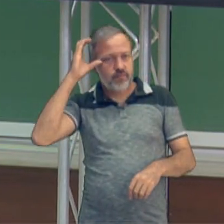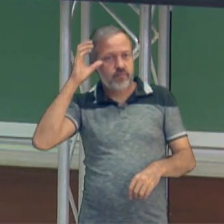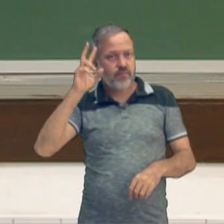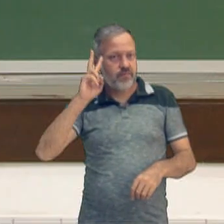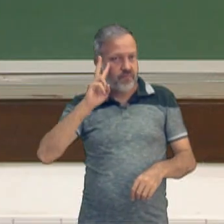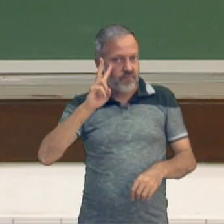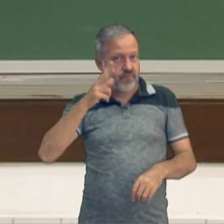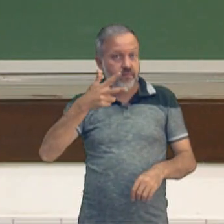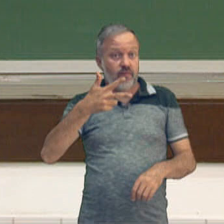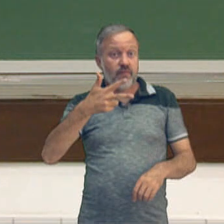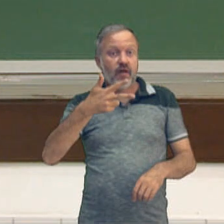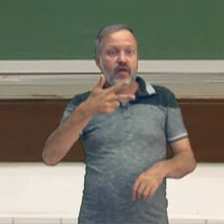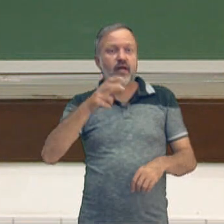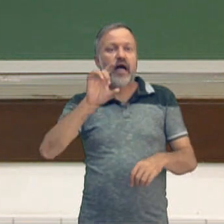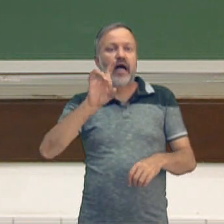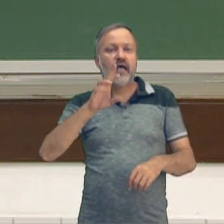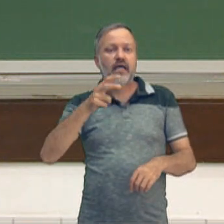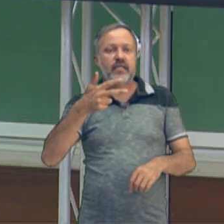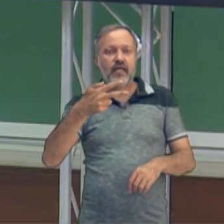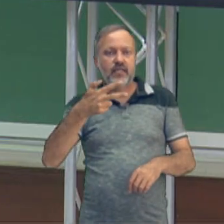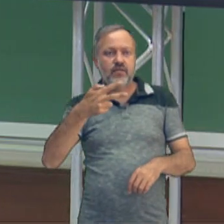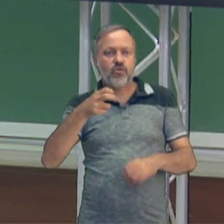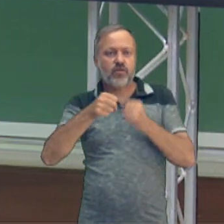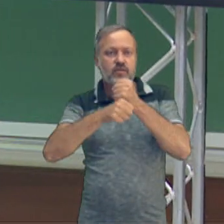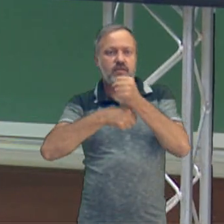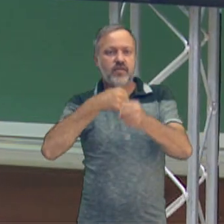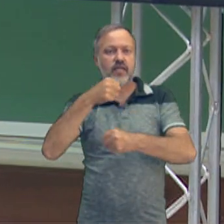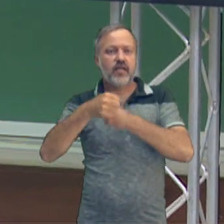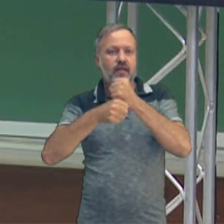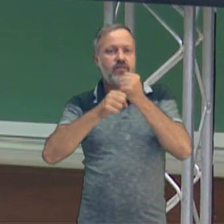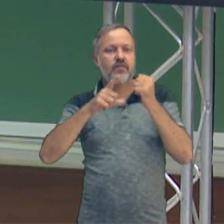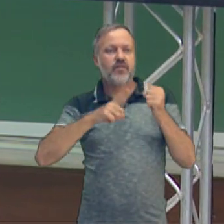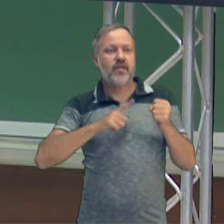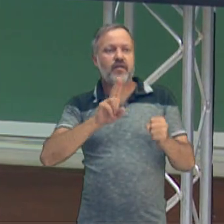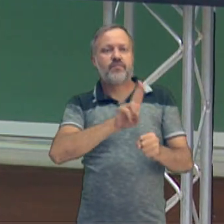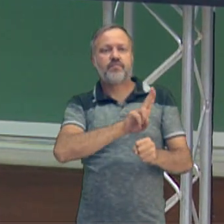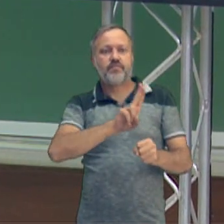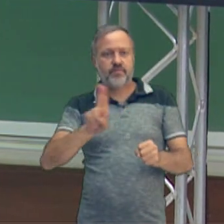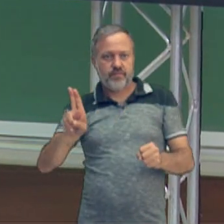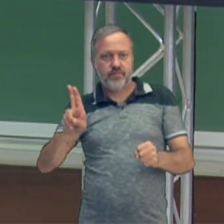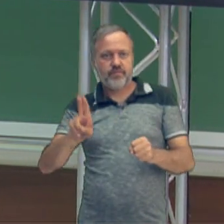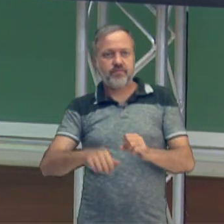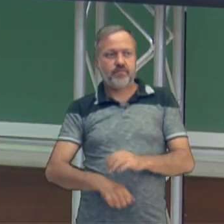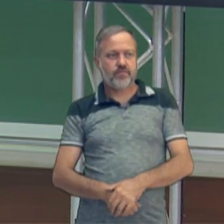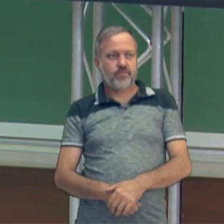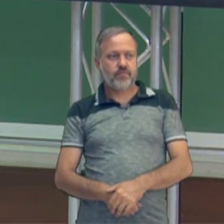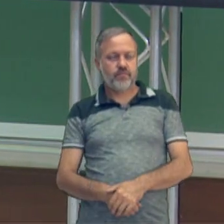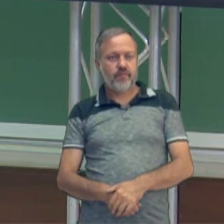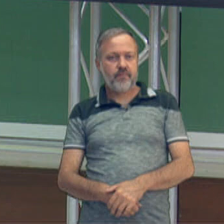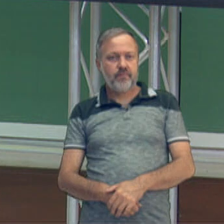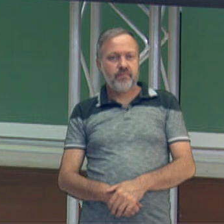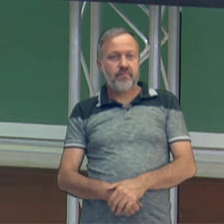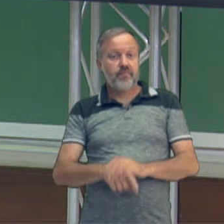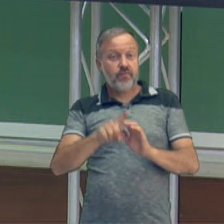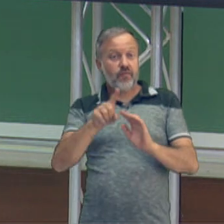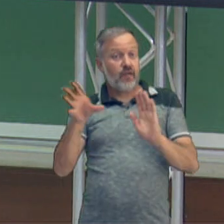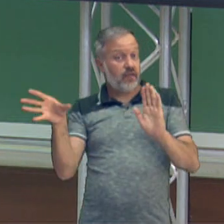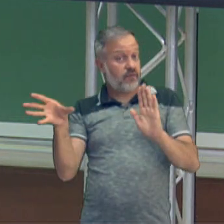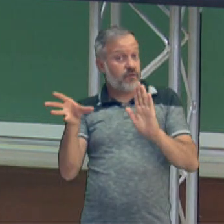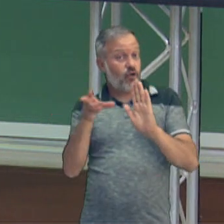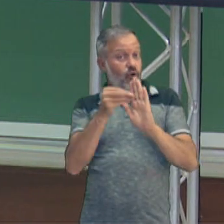C, reis e imperadores. Qual será a resposta correta? Vamos dar um tempo para vocês copiarem esse